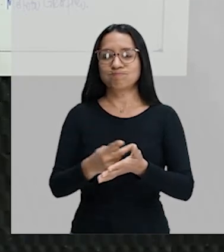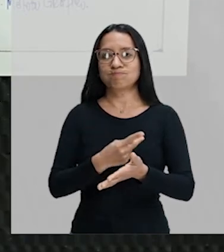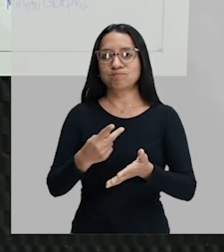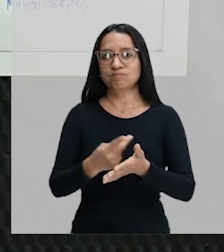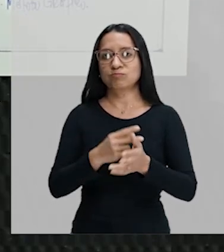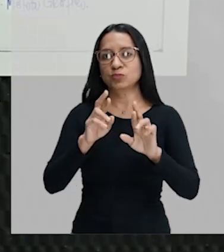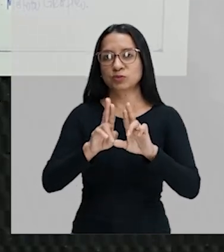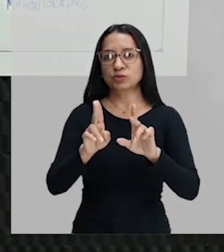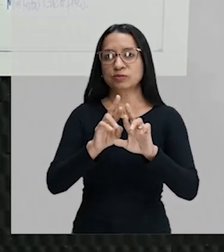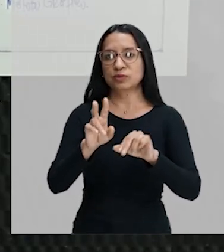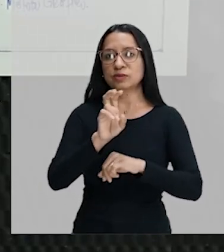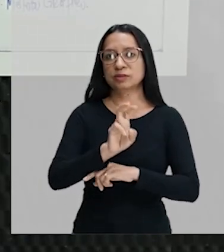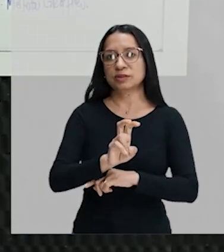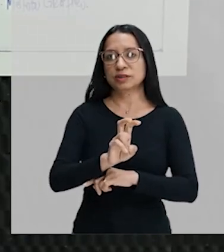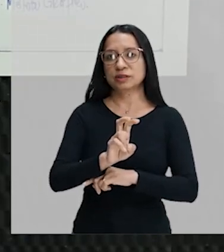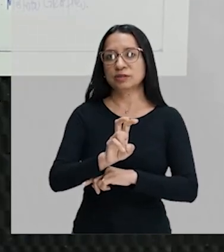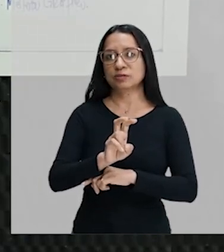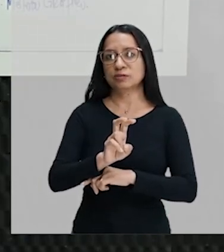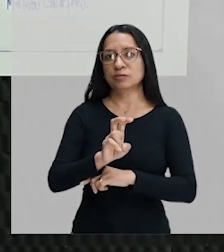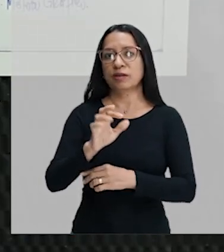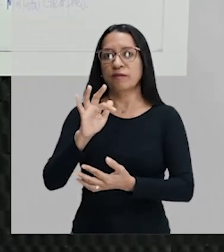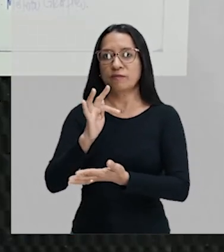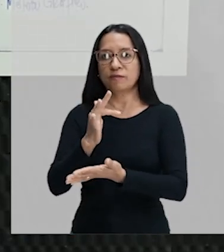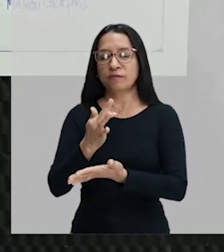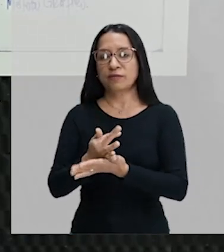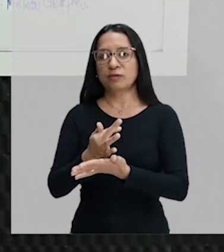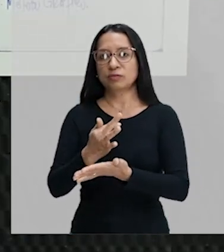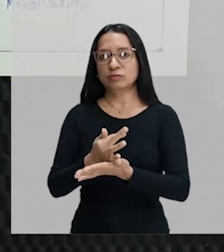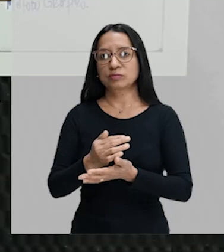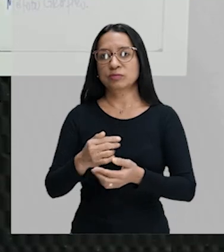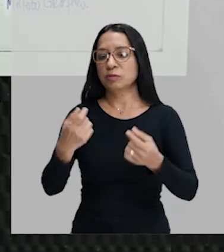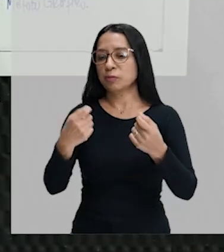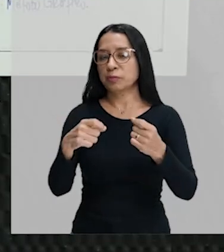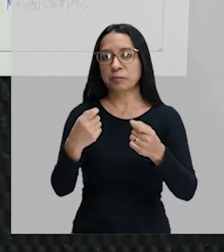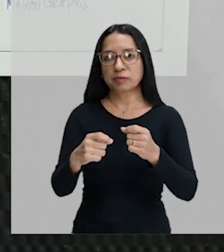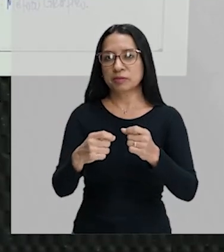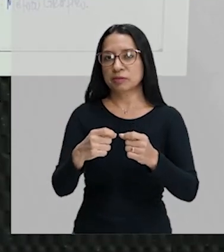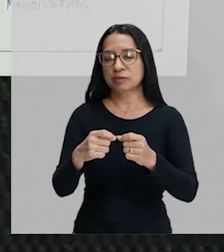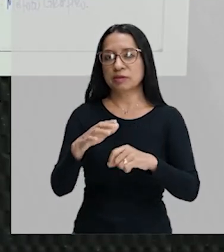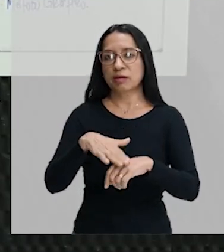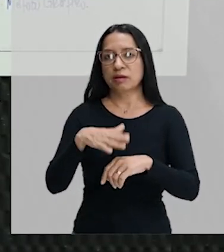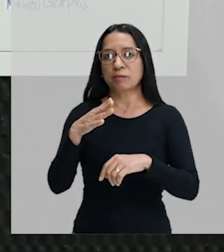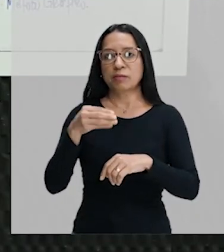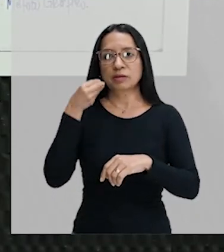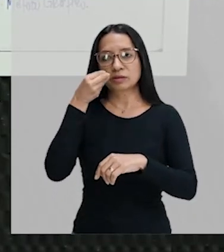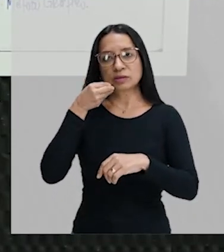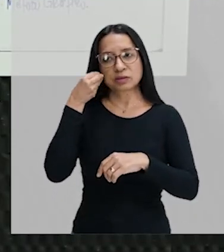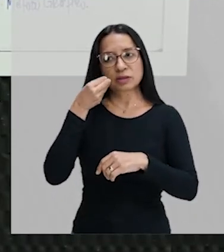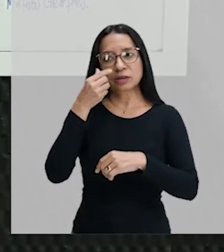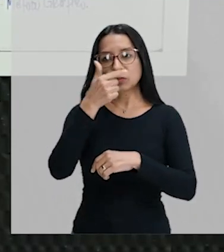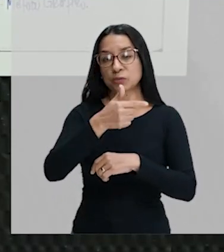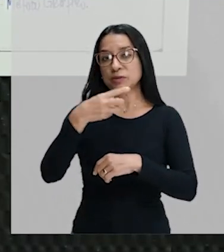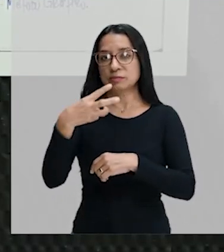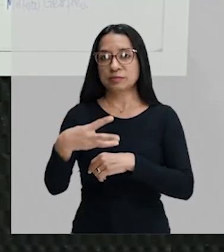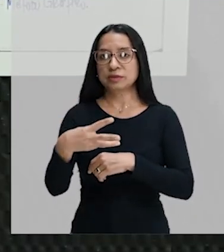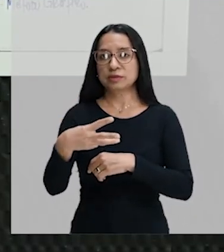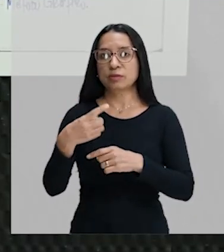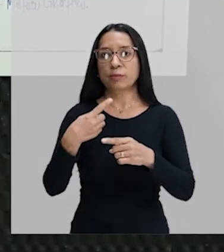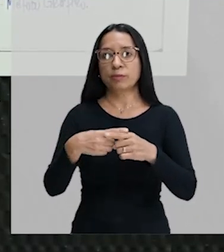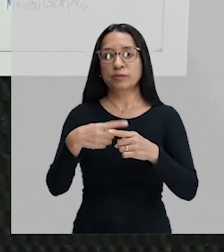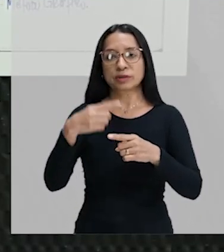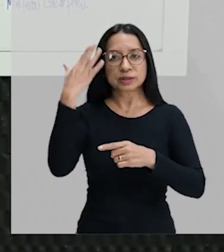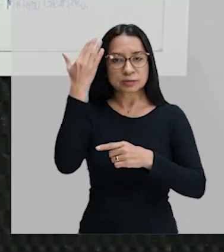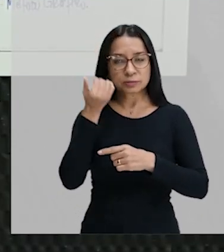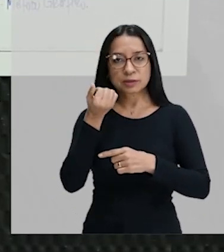é diferente de 5. Isso aqui é falso. Ora, então nem preciso mais testar as outras. Porque eu